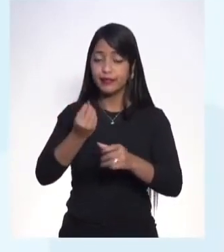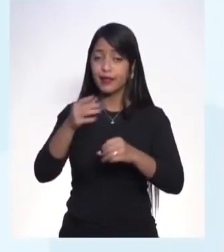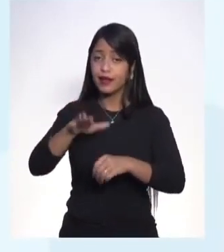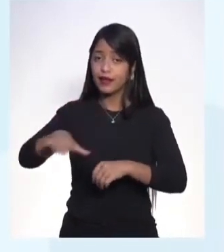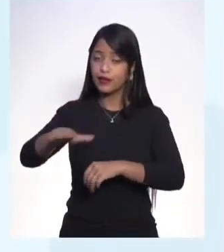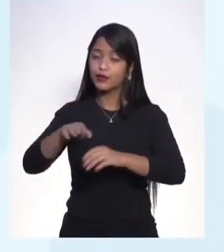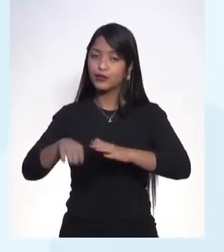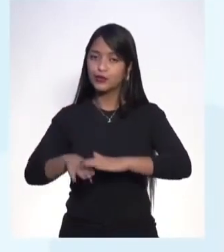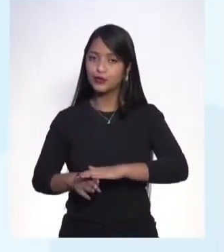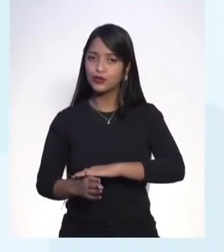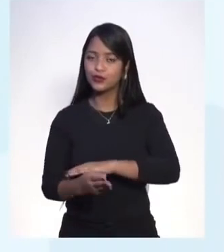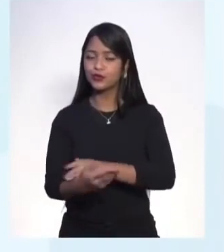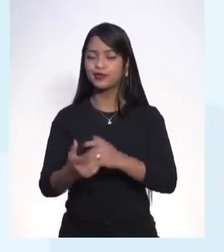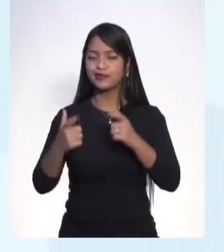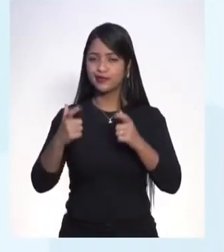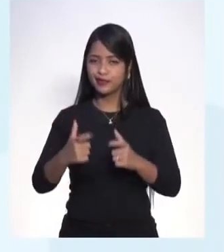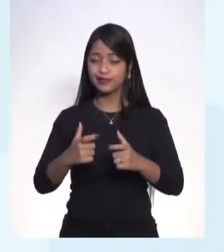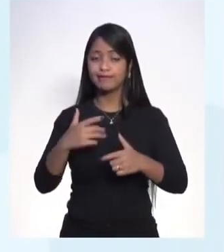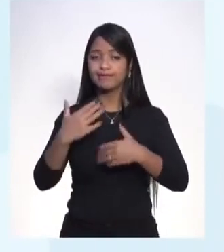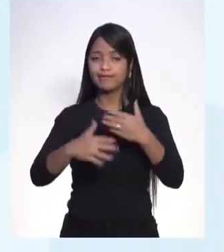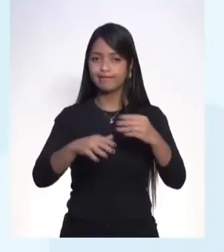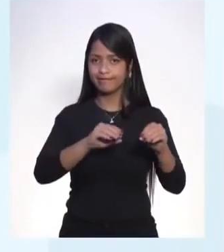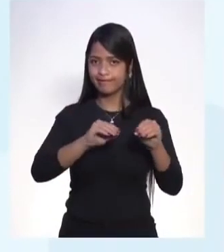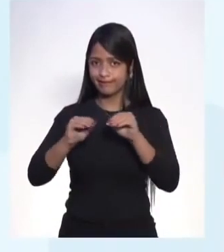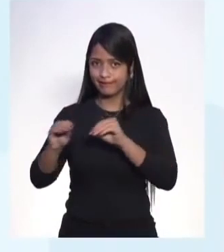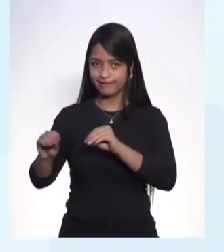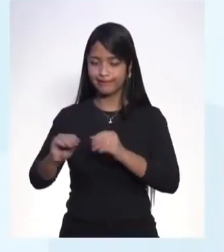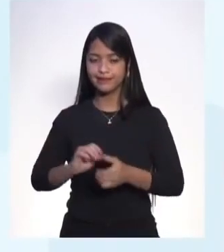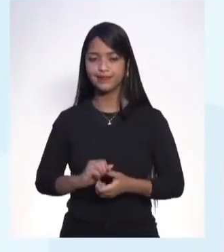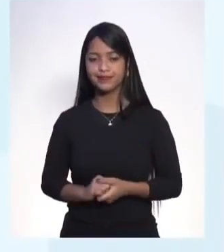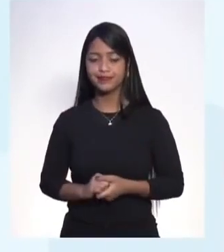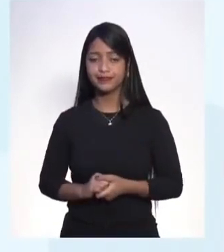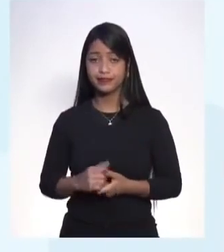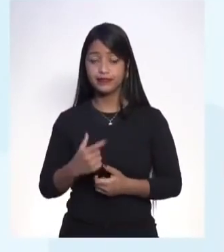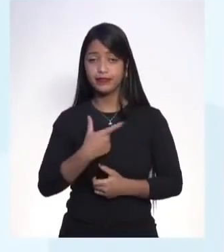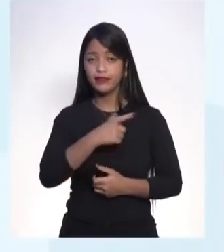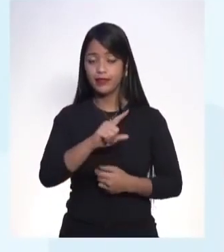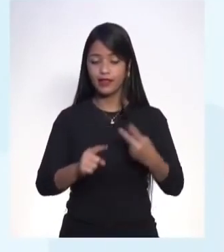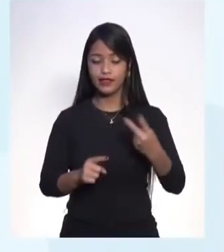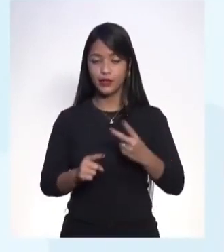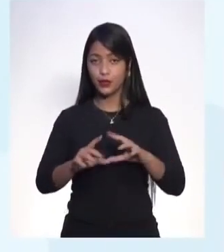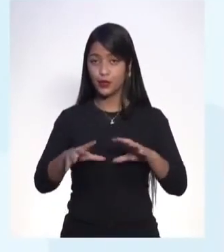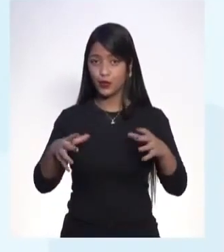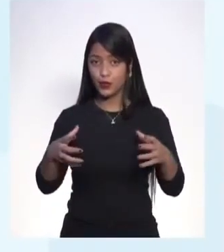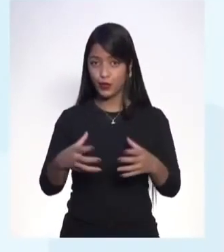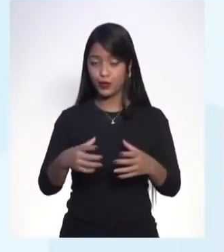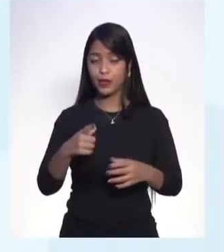até iniciarem o processo de migração. Já o segundo grupo, formado por